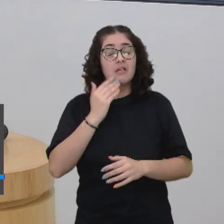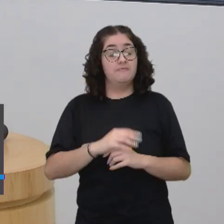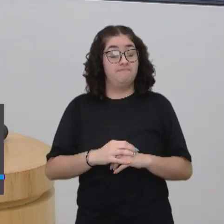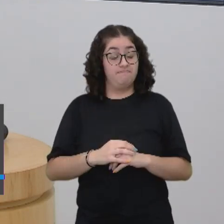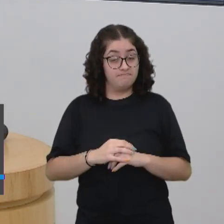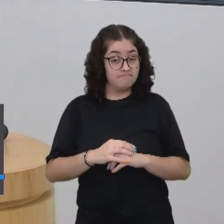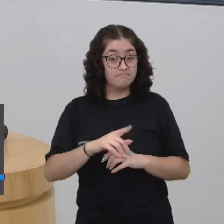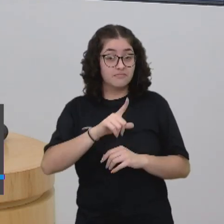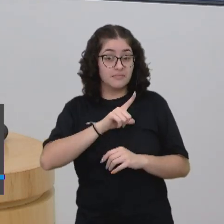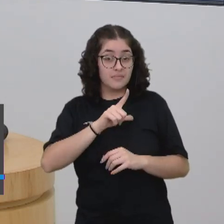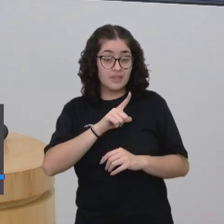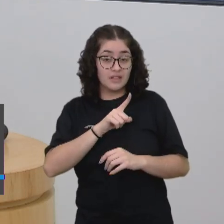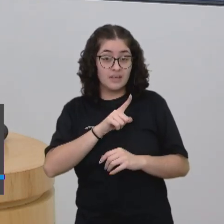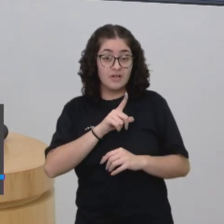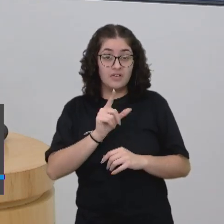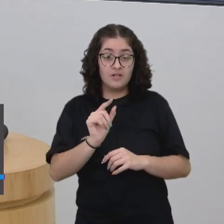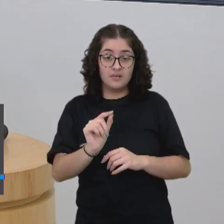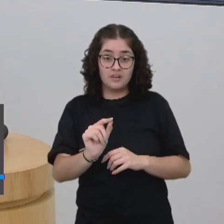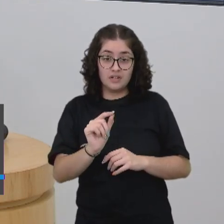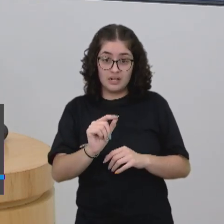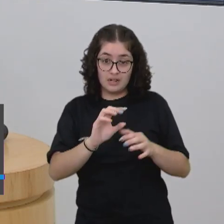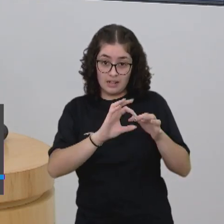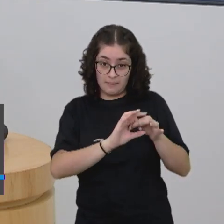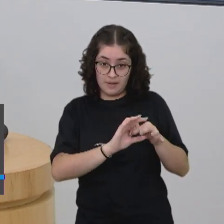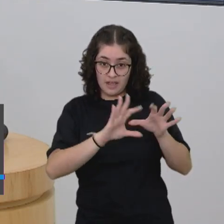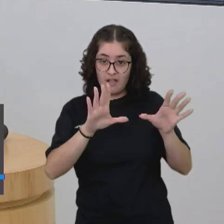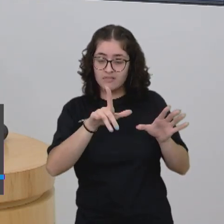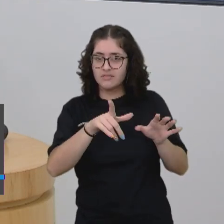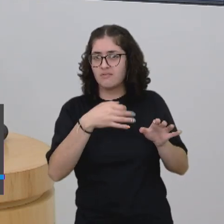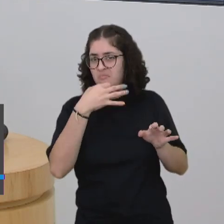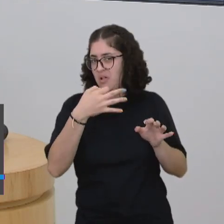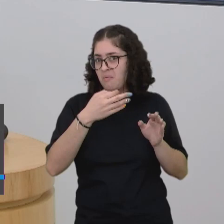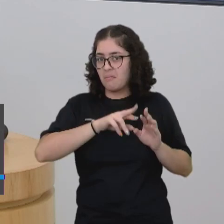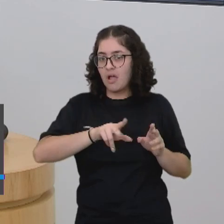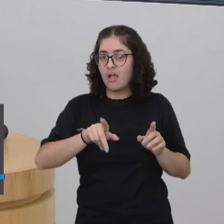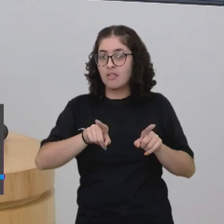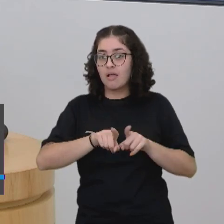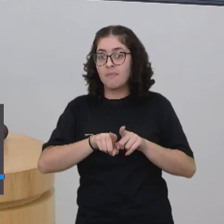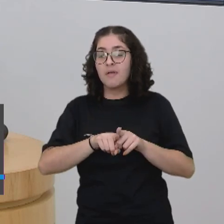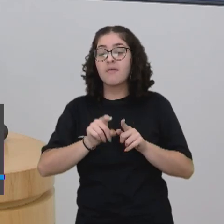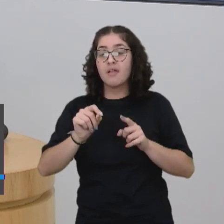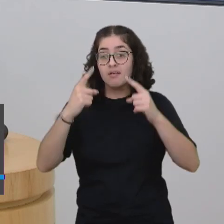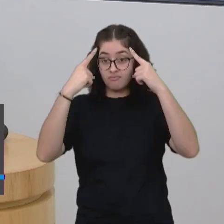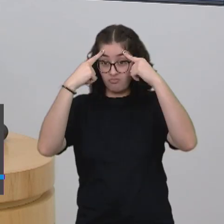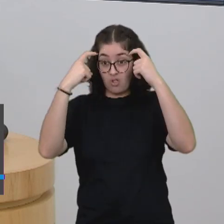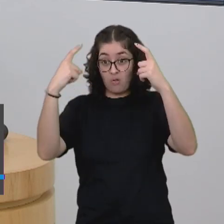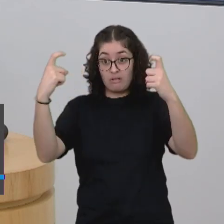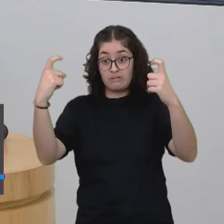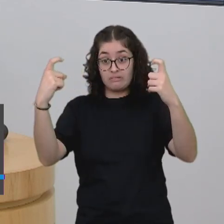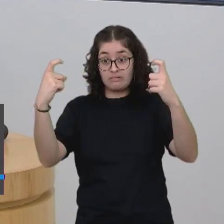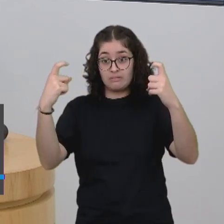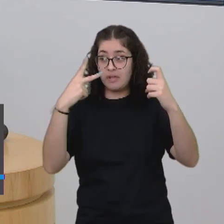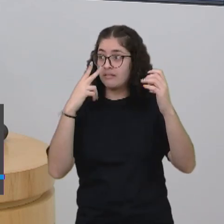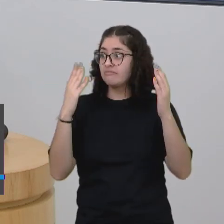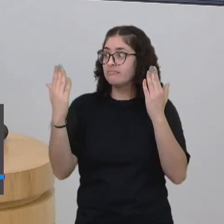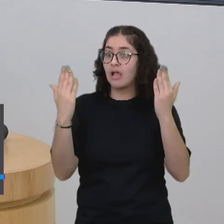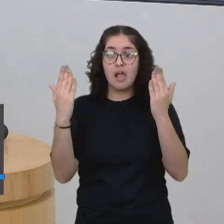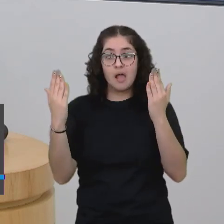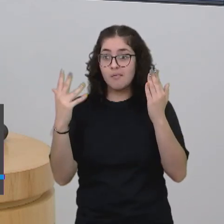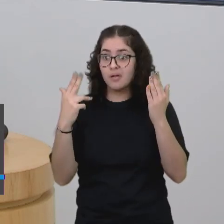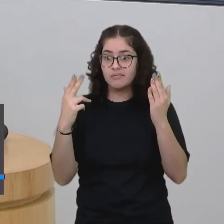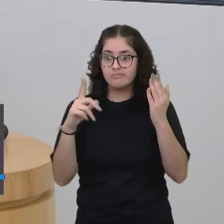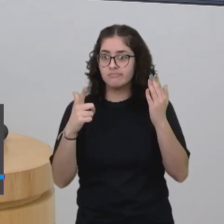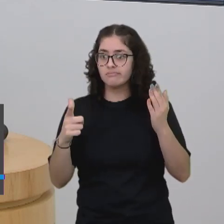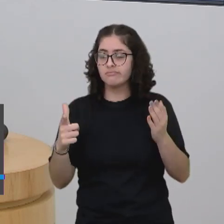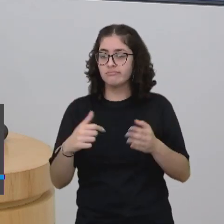que existe uma linha entre liberdade de expressão e violência. E a gente não está vendo essa linha que